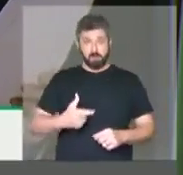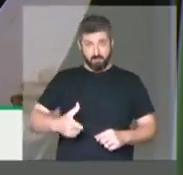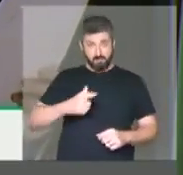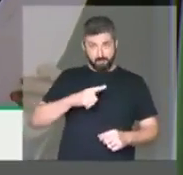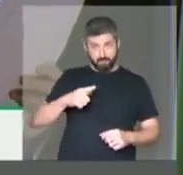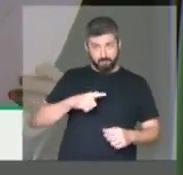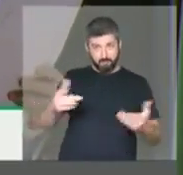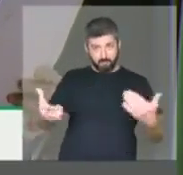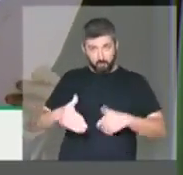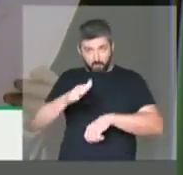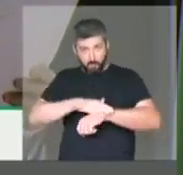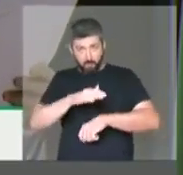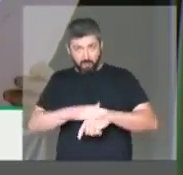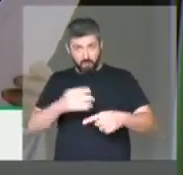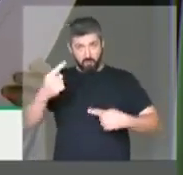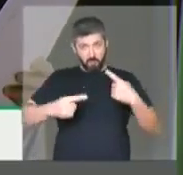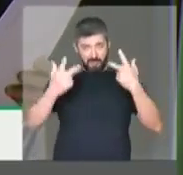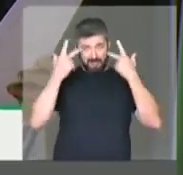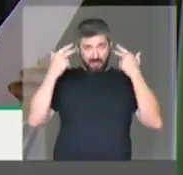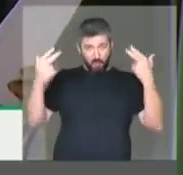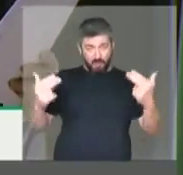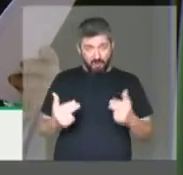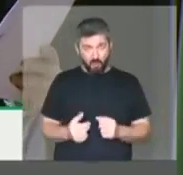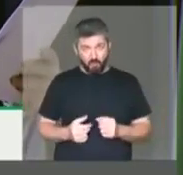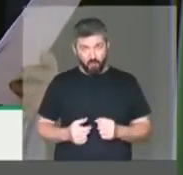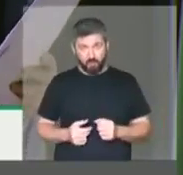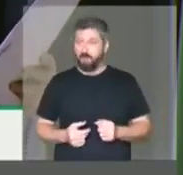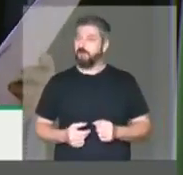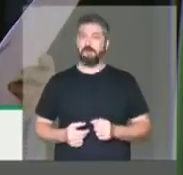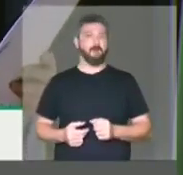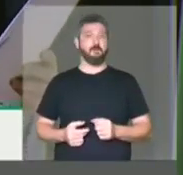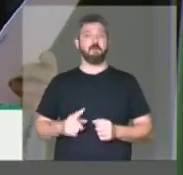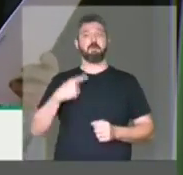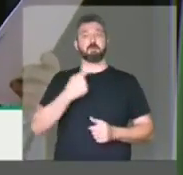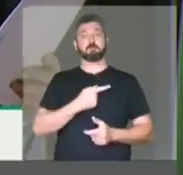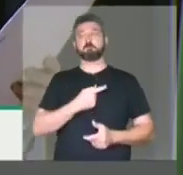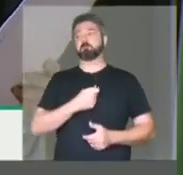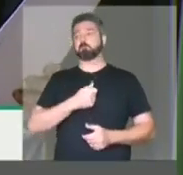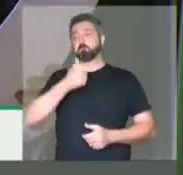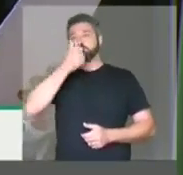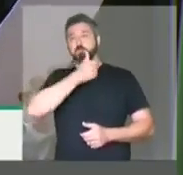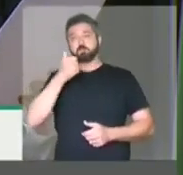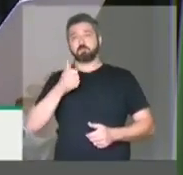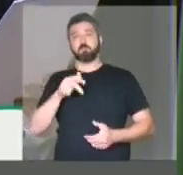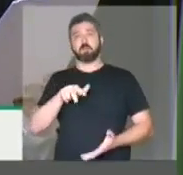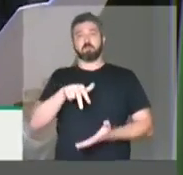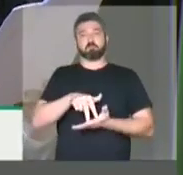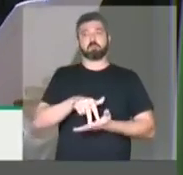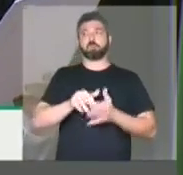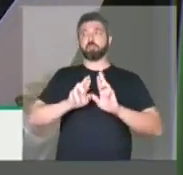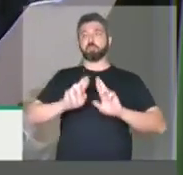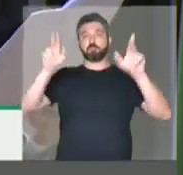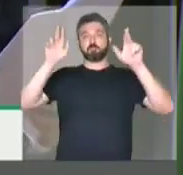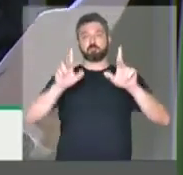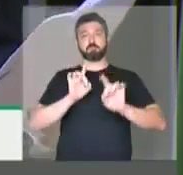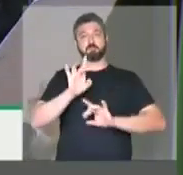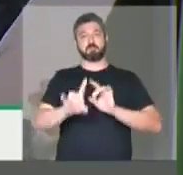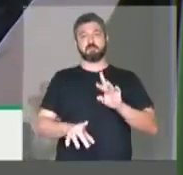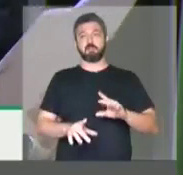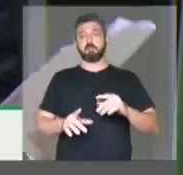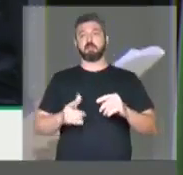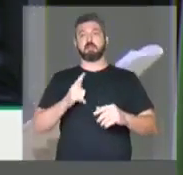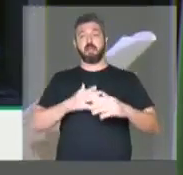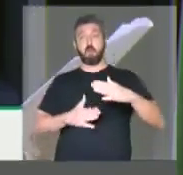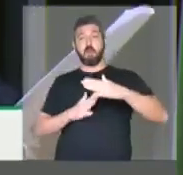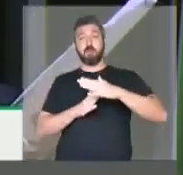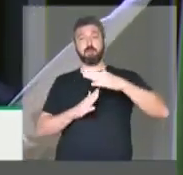um momento político natural e ordinário, impondo-se tomadas de posição extraordinárias que transcendam